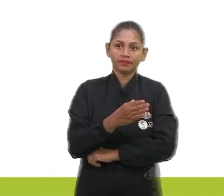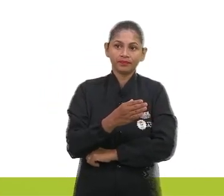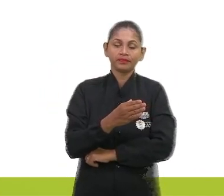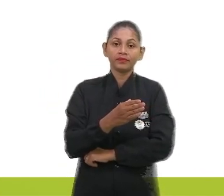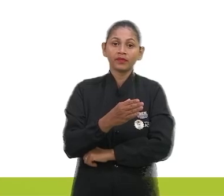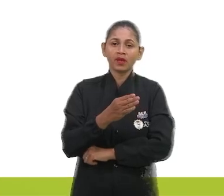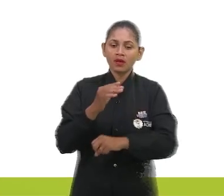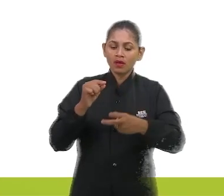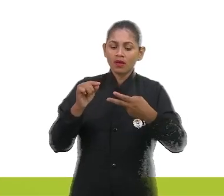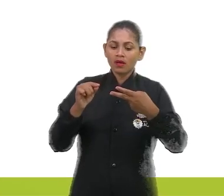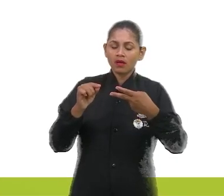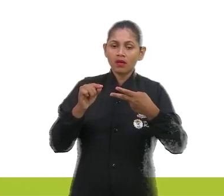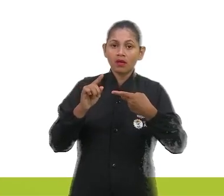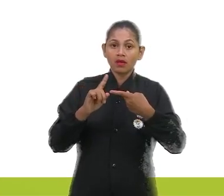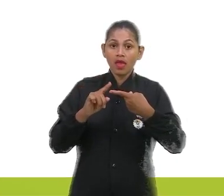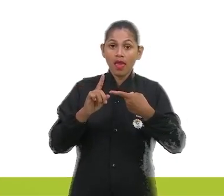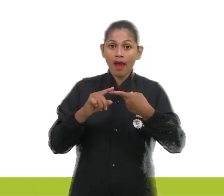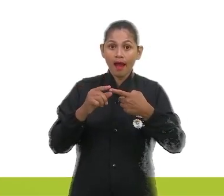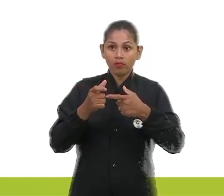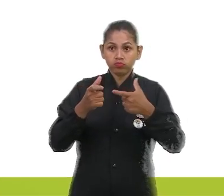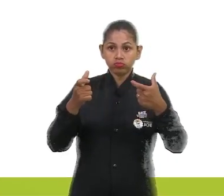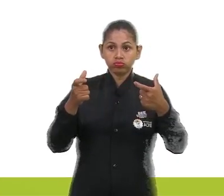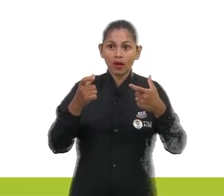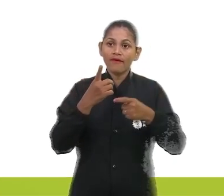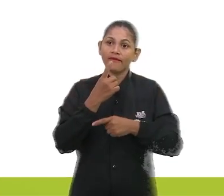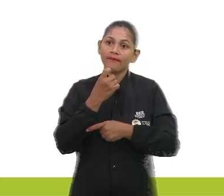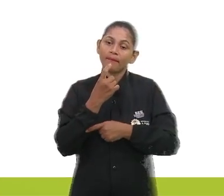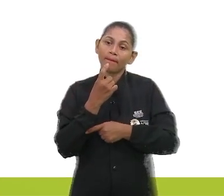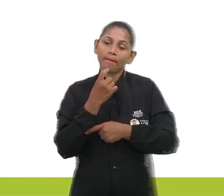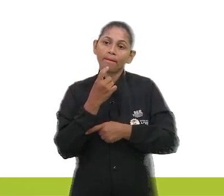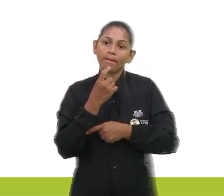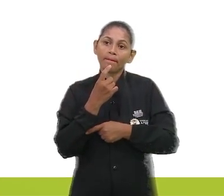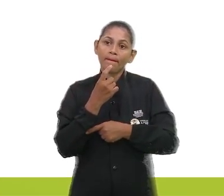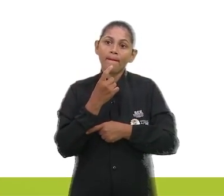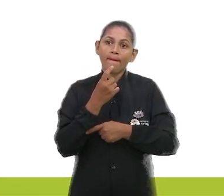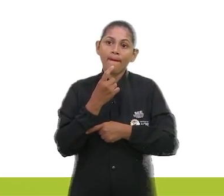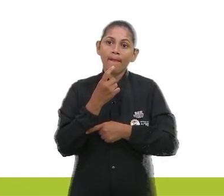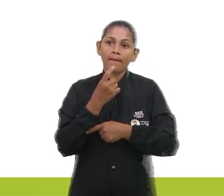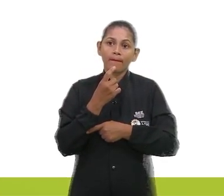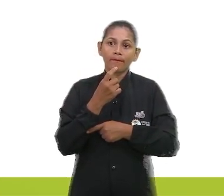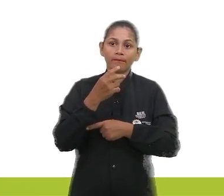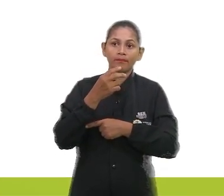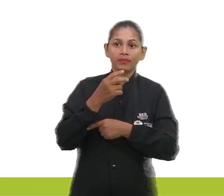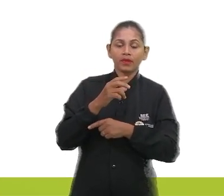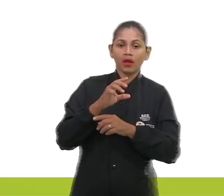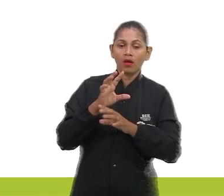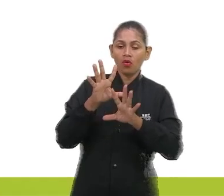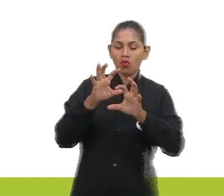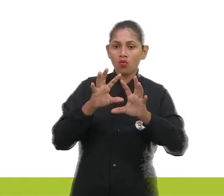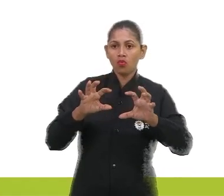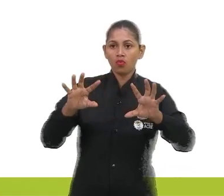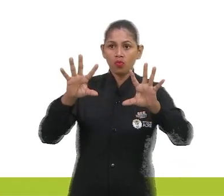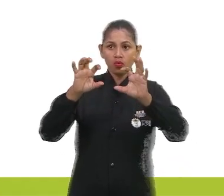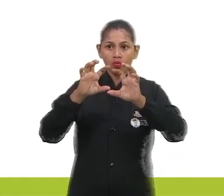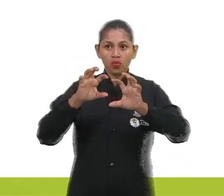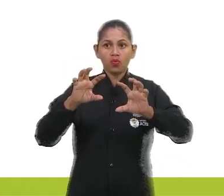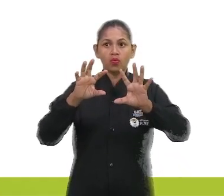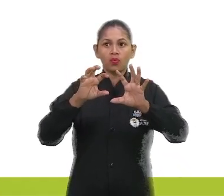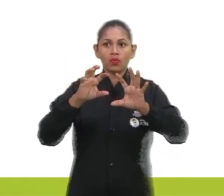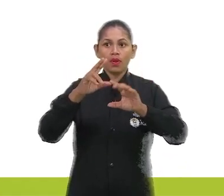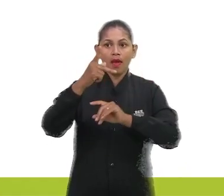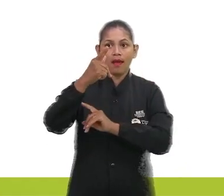vai dar origem à nebulosa planetária. Então percebam que nós temos estrelas diferentes, né? Então essa nebulosa